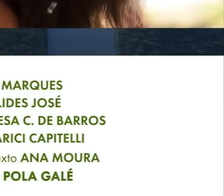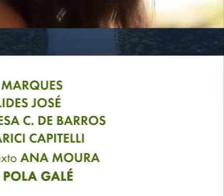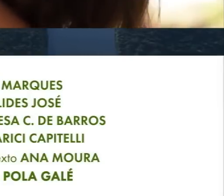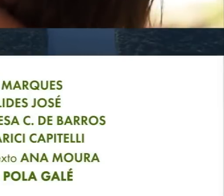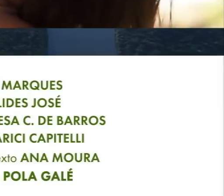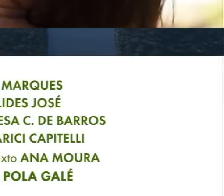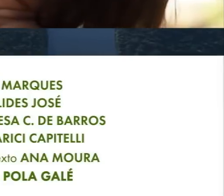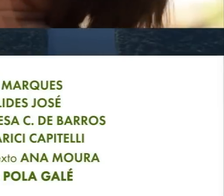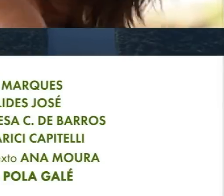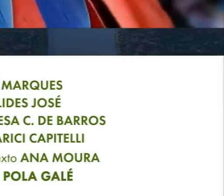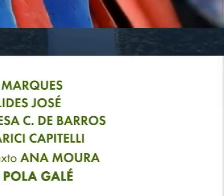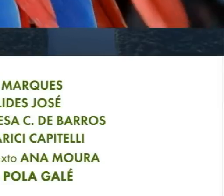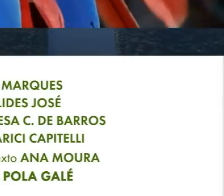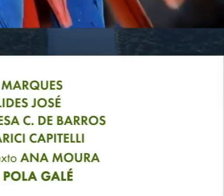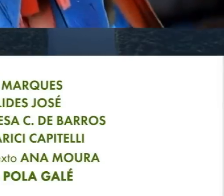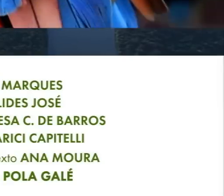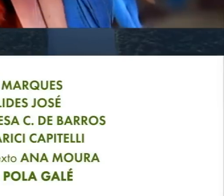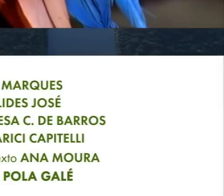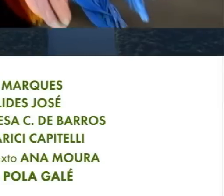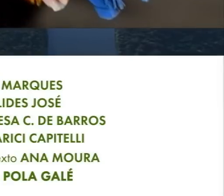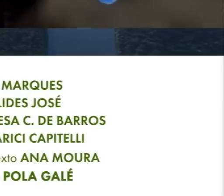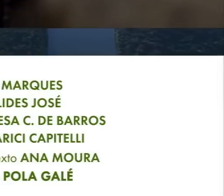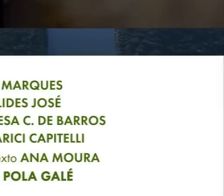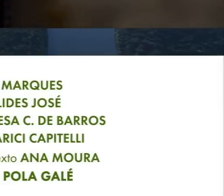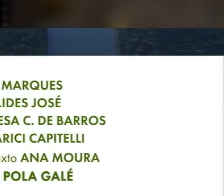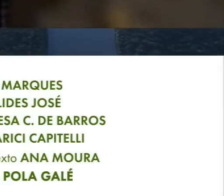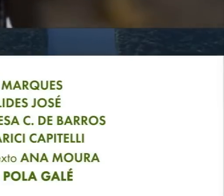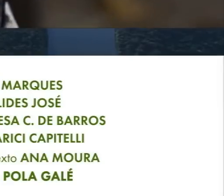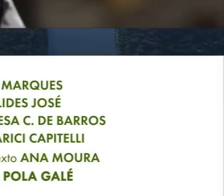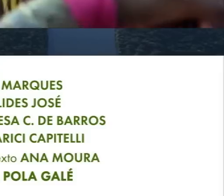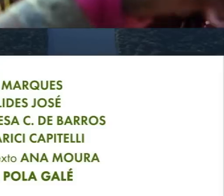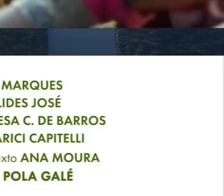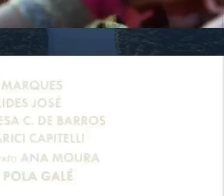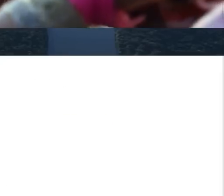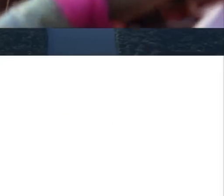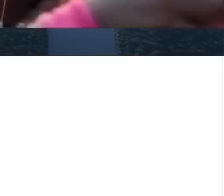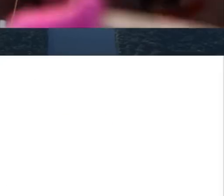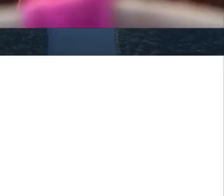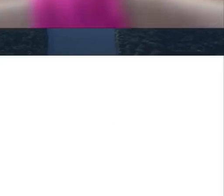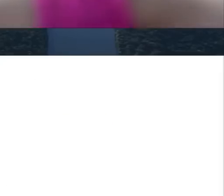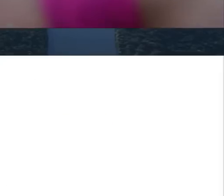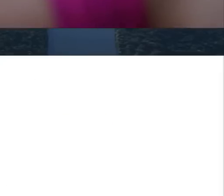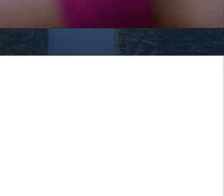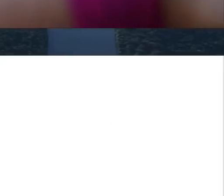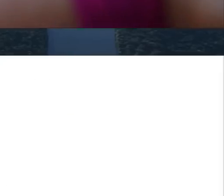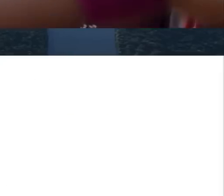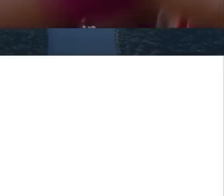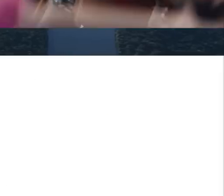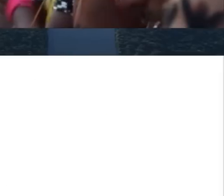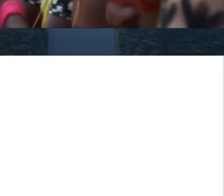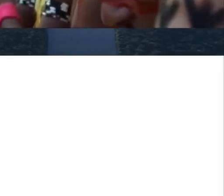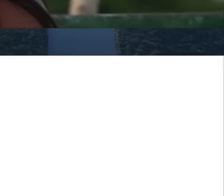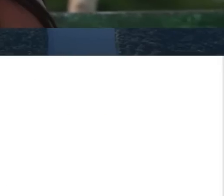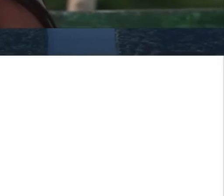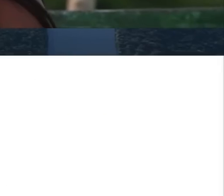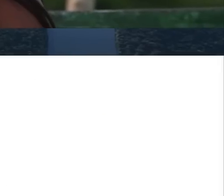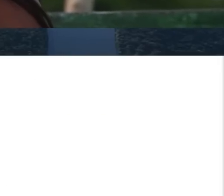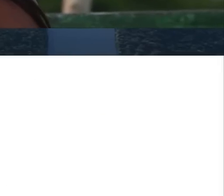Esperar a luz certa, o instante exato, exercitando a paciência aprendida com os povos da floresta em seus